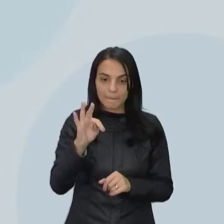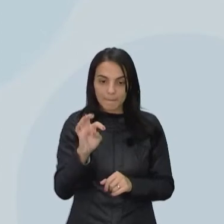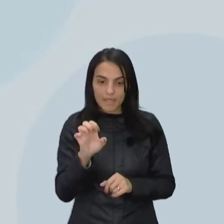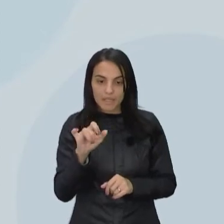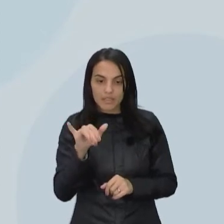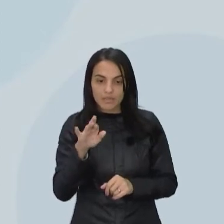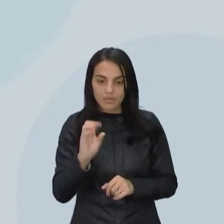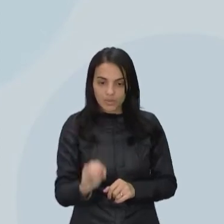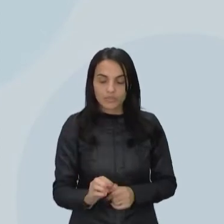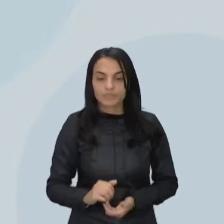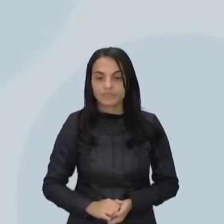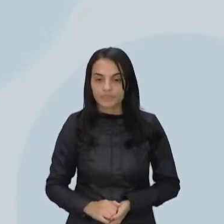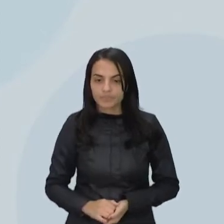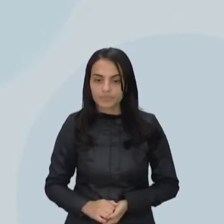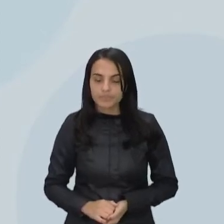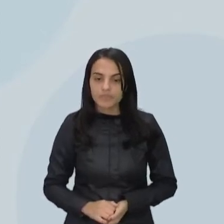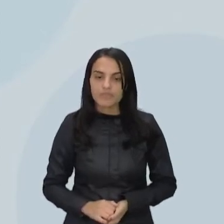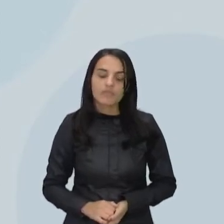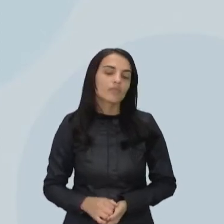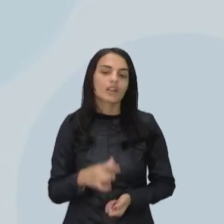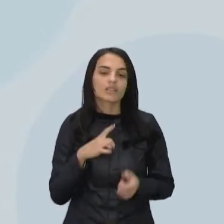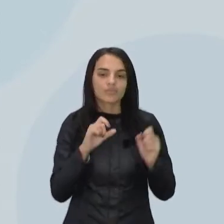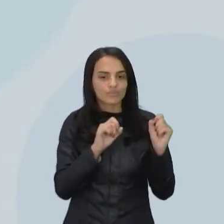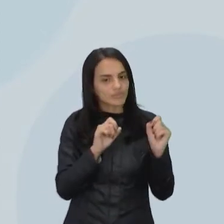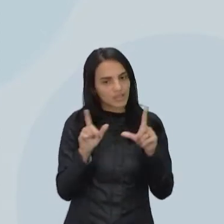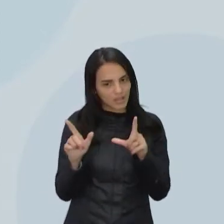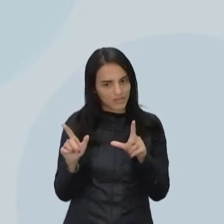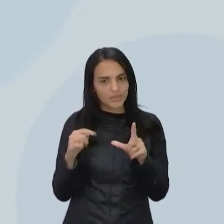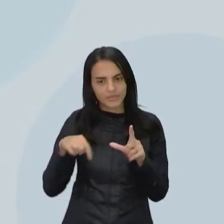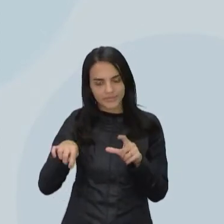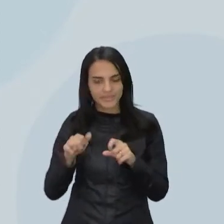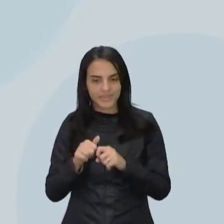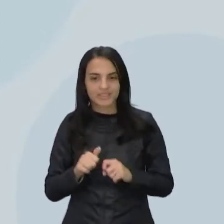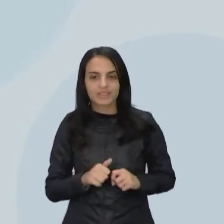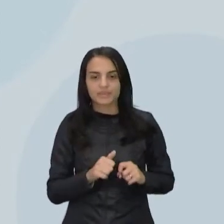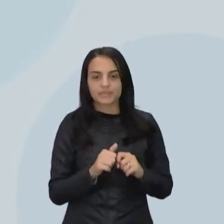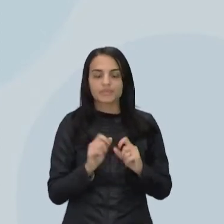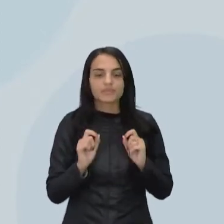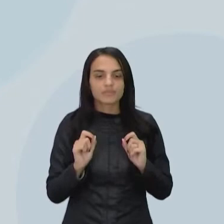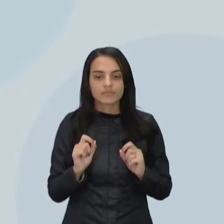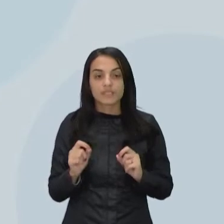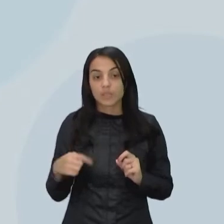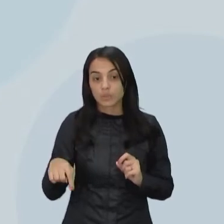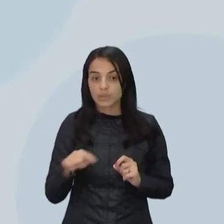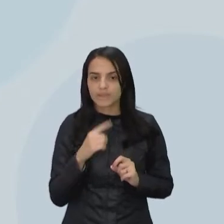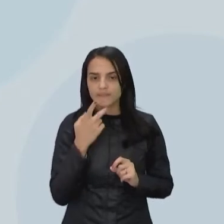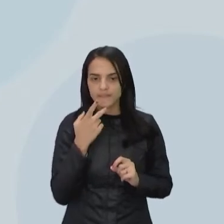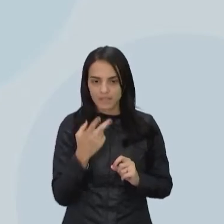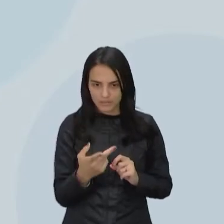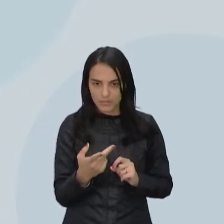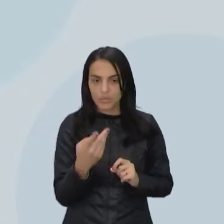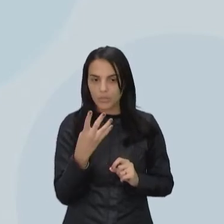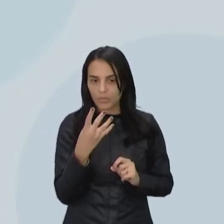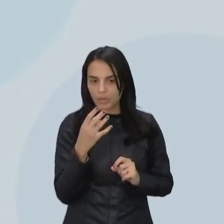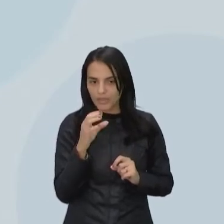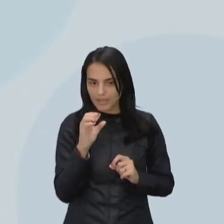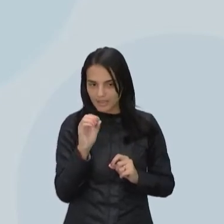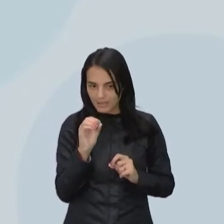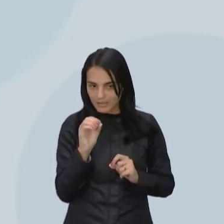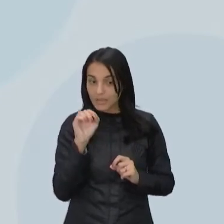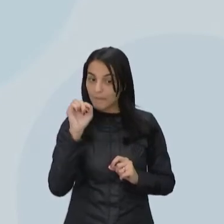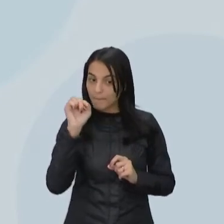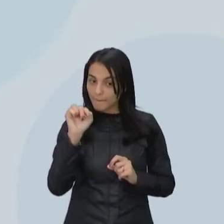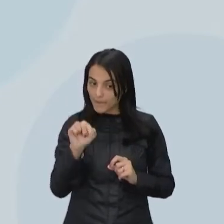coisa. Aqui também tem um destaque, né? Só para a gente fazer uma graça aqui, ó. A gente falou que é 40 mil lux,